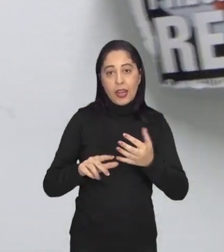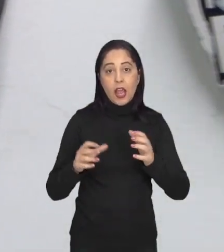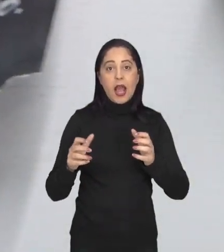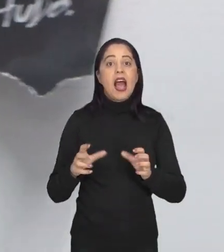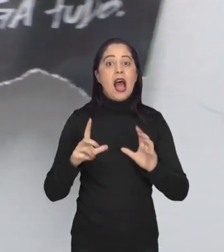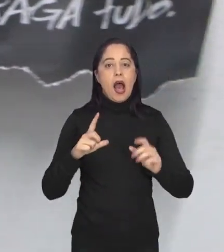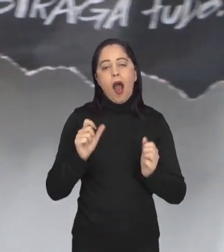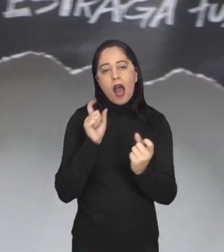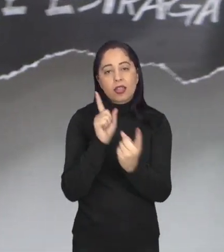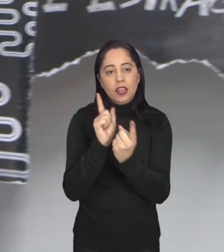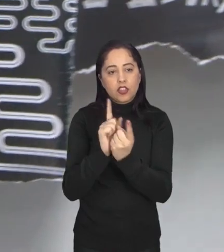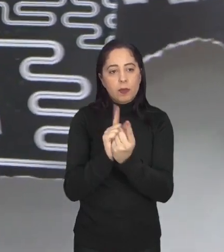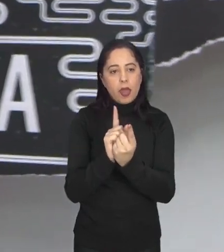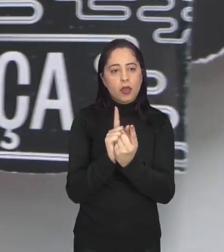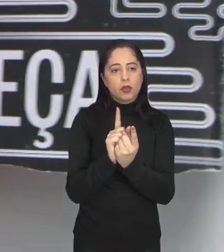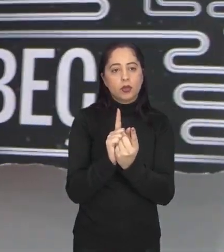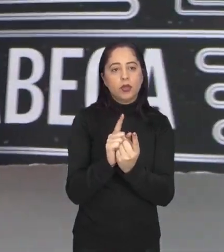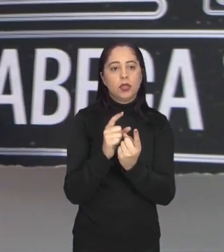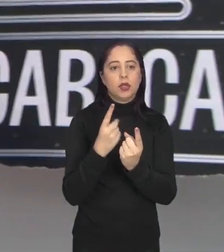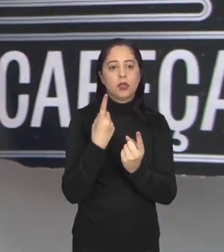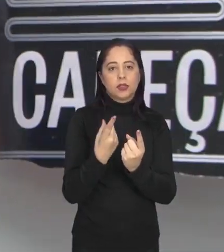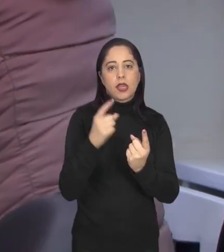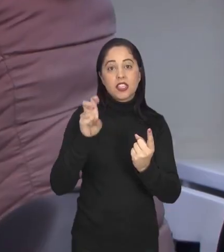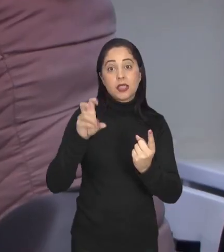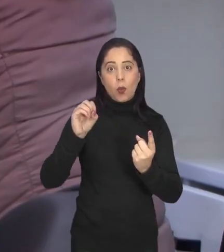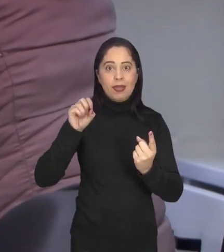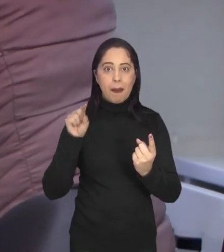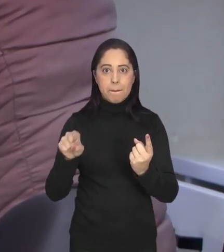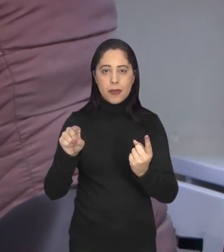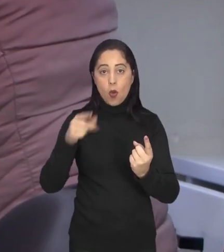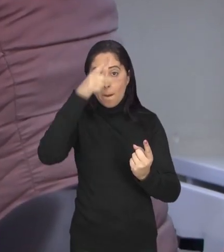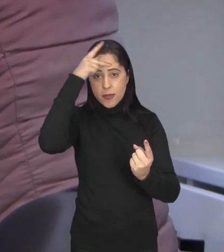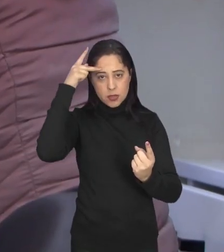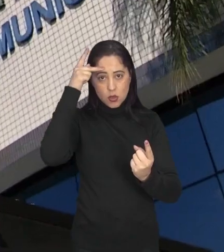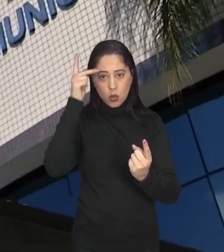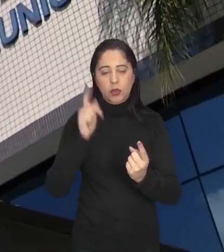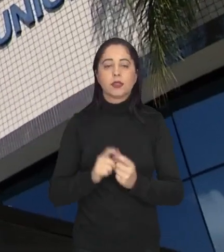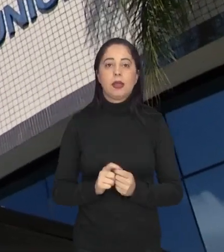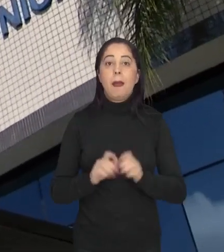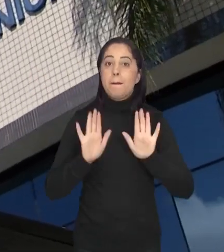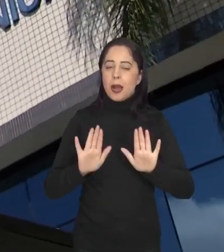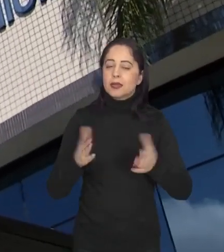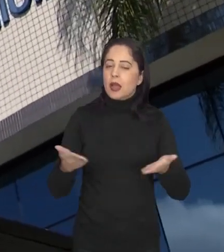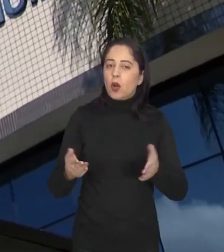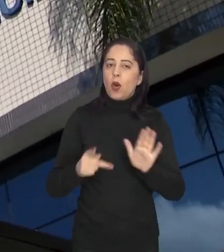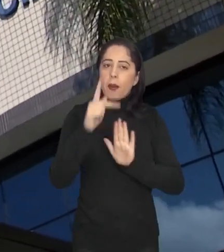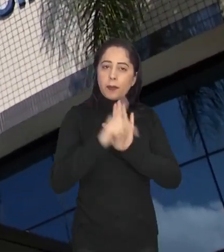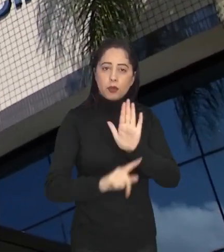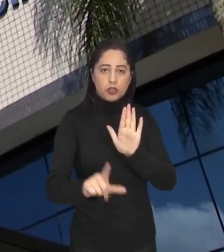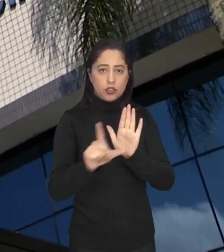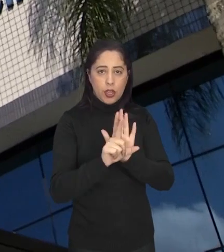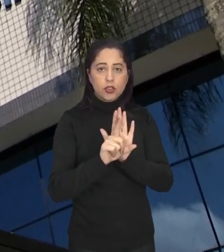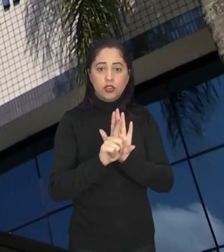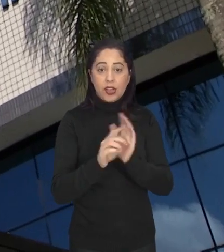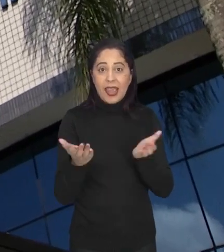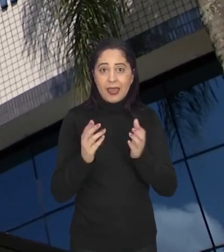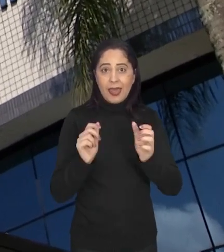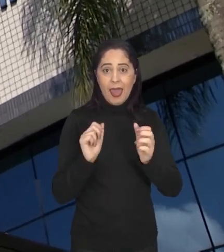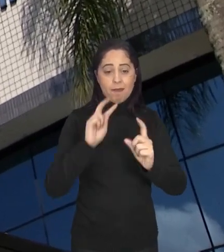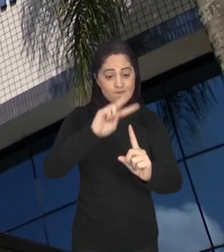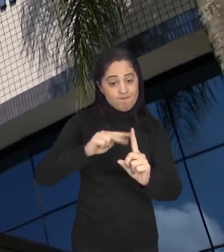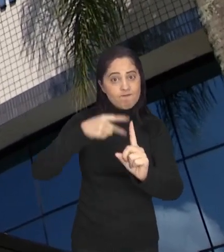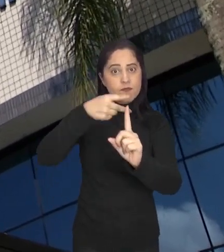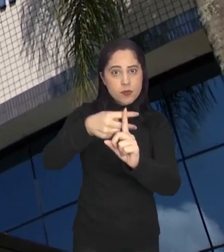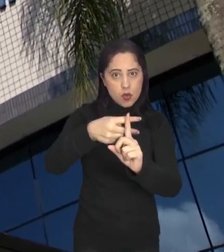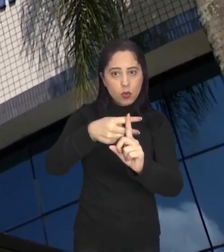de 3.500 pessoas por mês. Diante desse grande volume, um projeto de lei aprovado na Câmara quer ampliar o